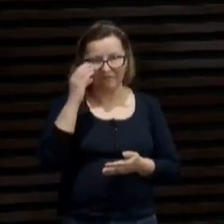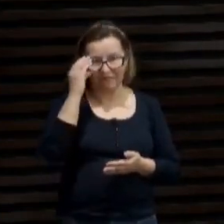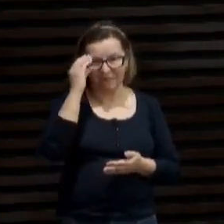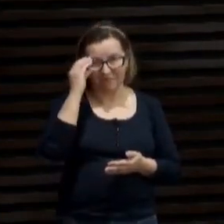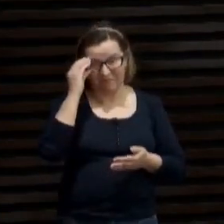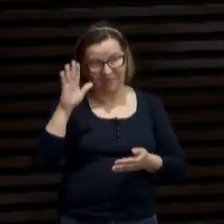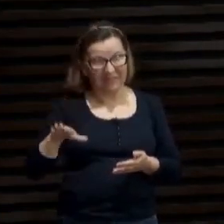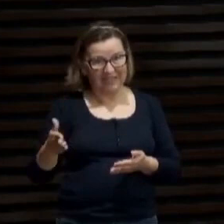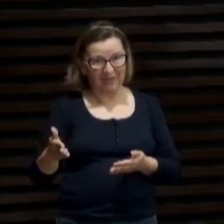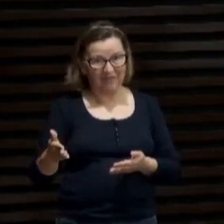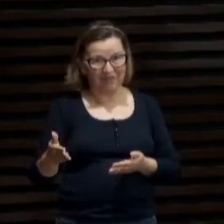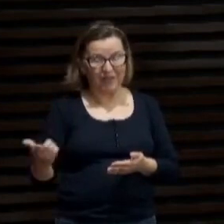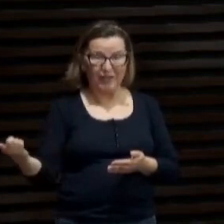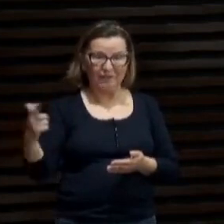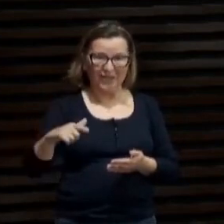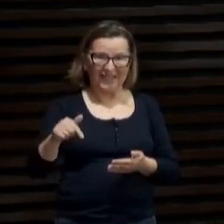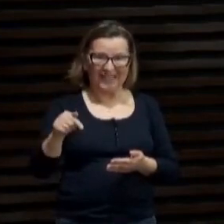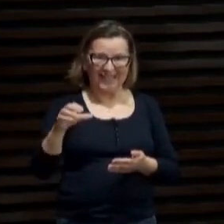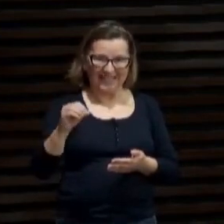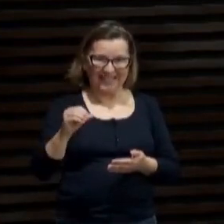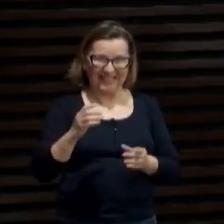Então, regressaram os 70,